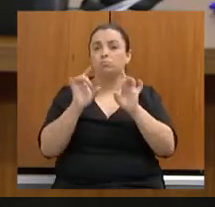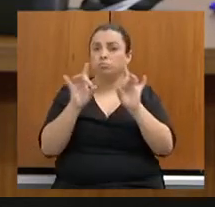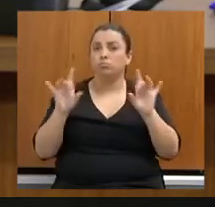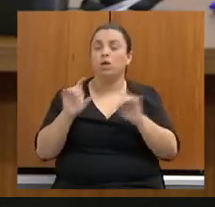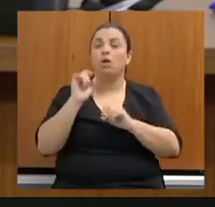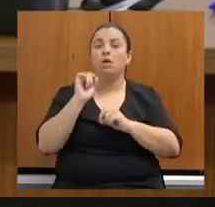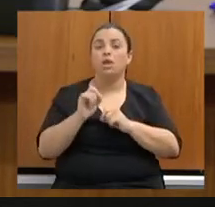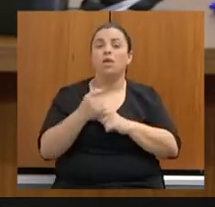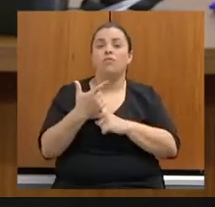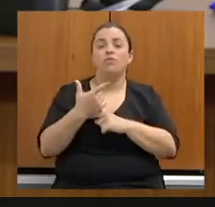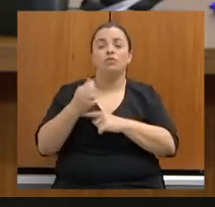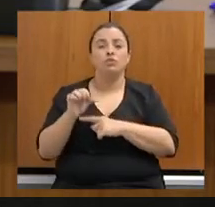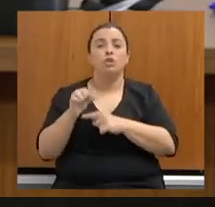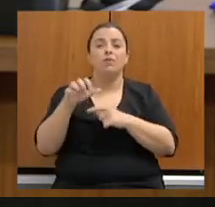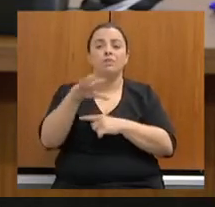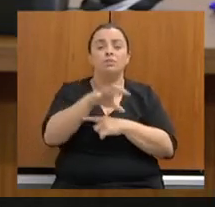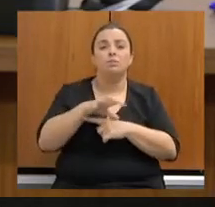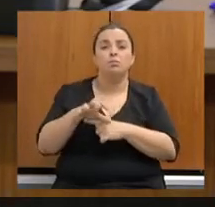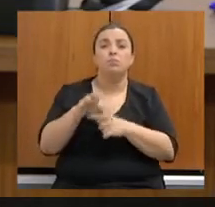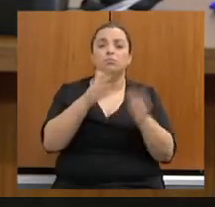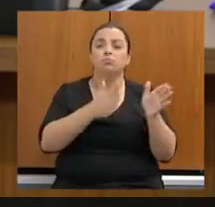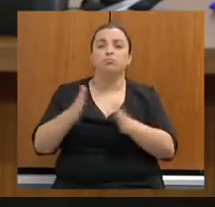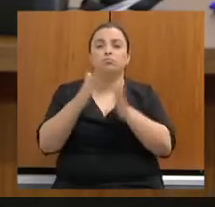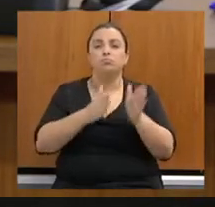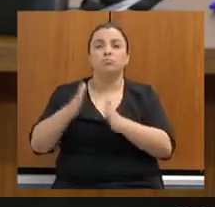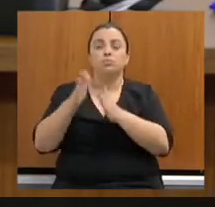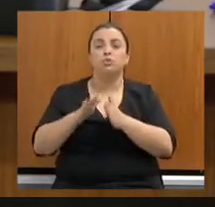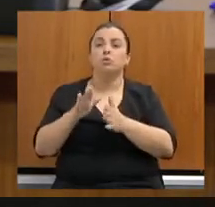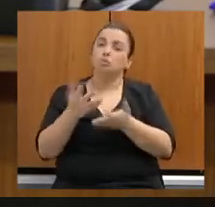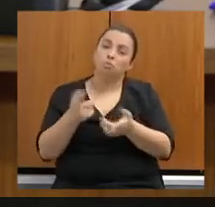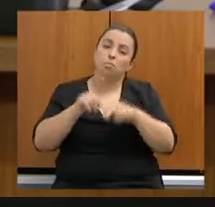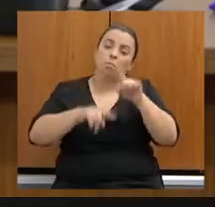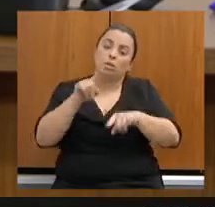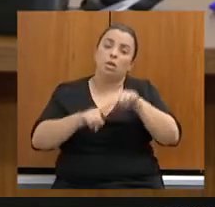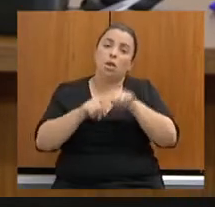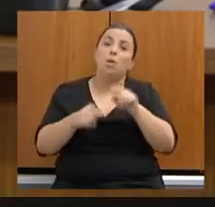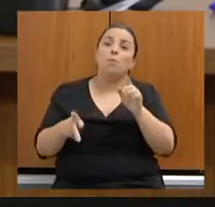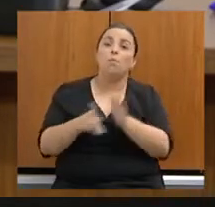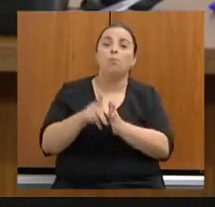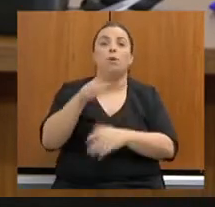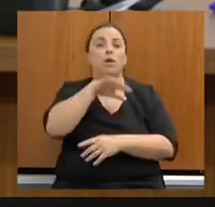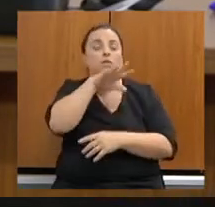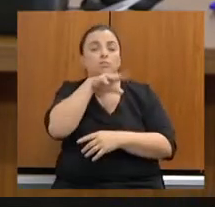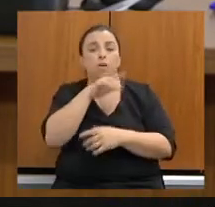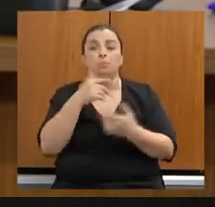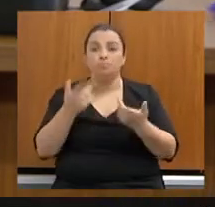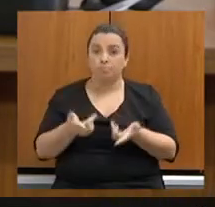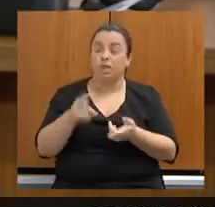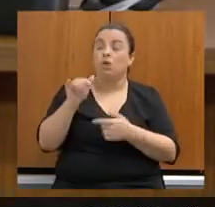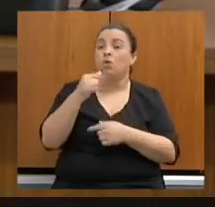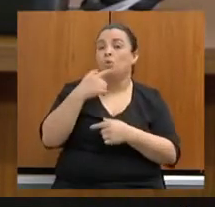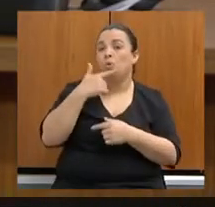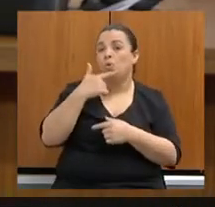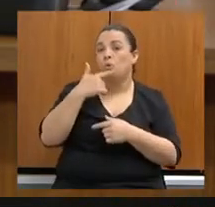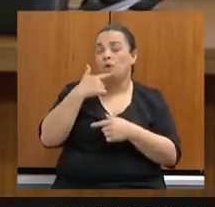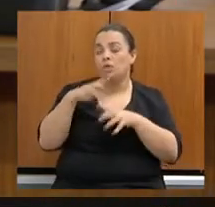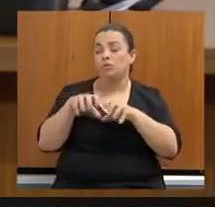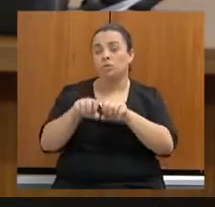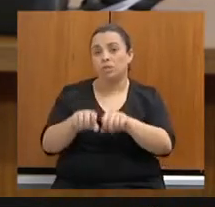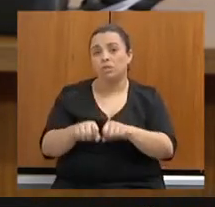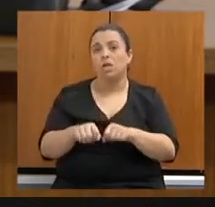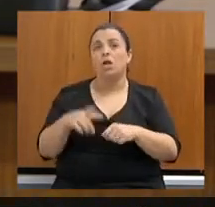estabelecimentos elaboradores de produtos de origem animal e com nossos Queijos artesanais foram publicadas